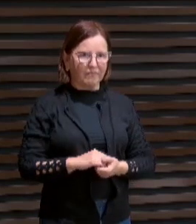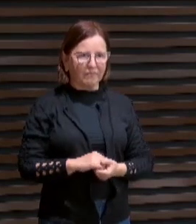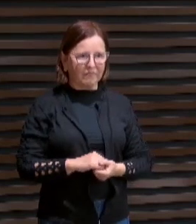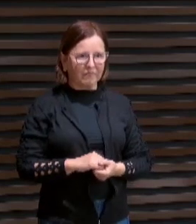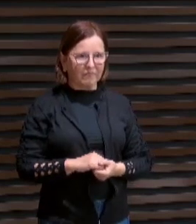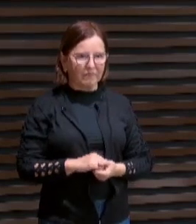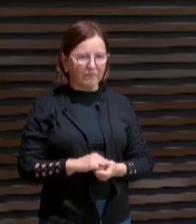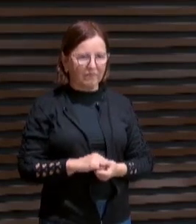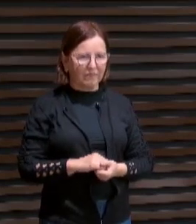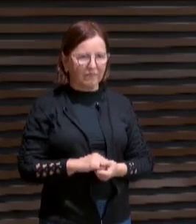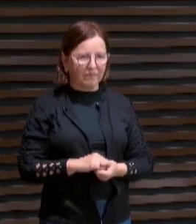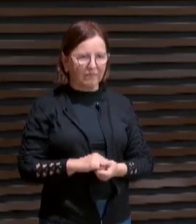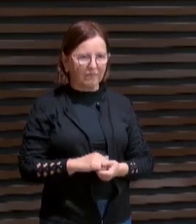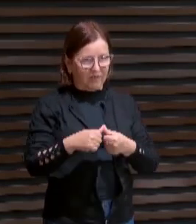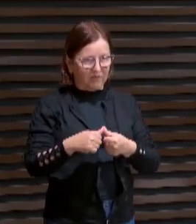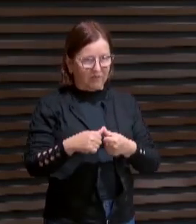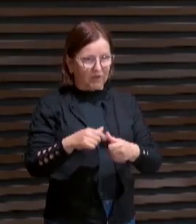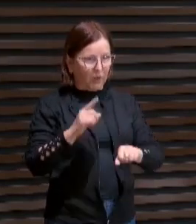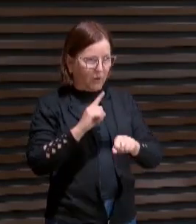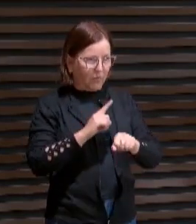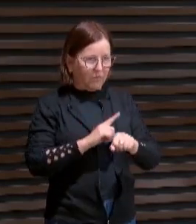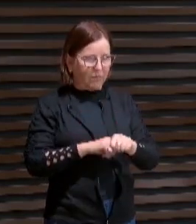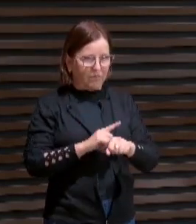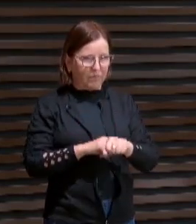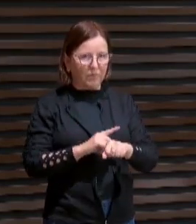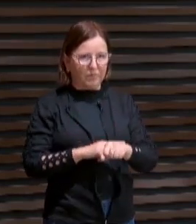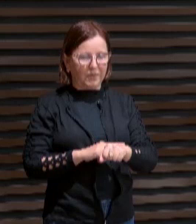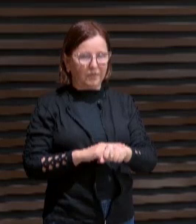Essa é uma cena que me pega.